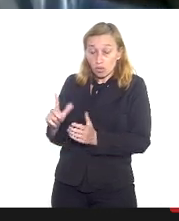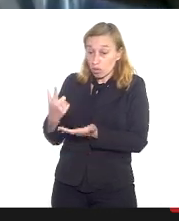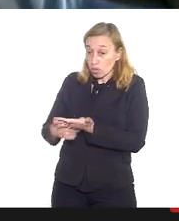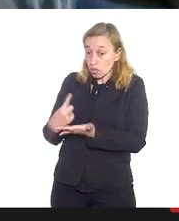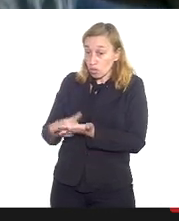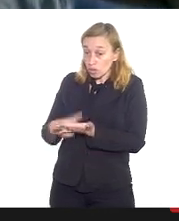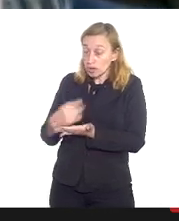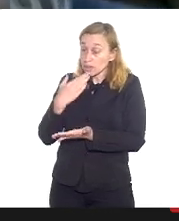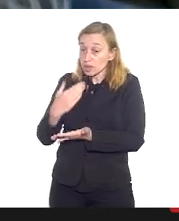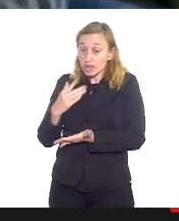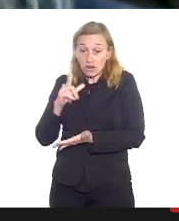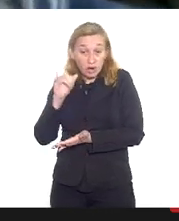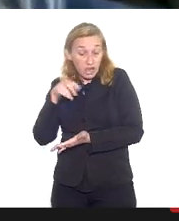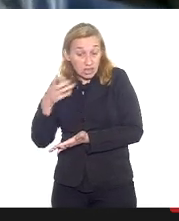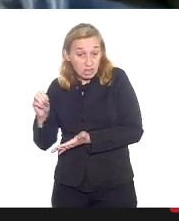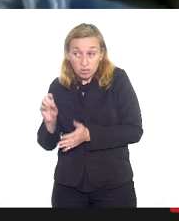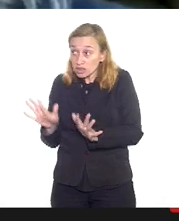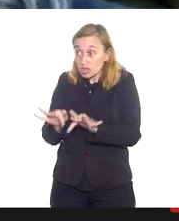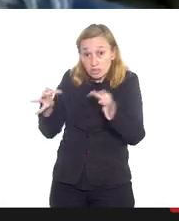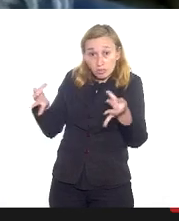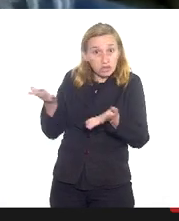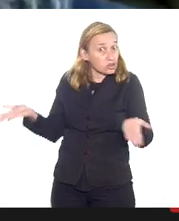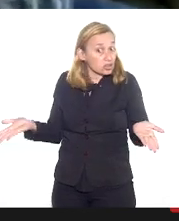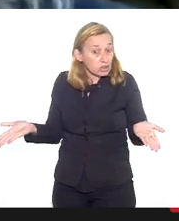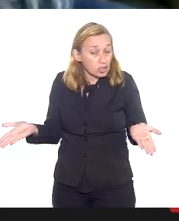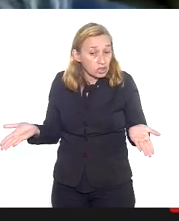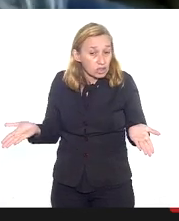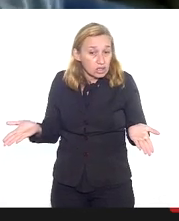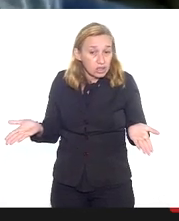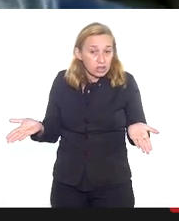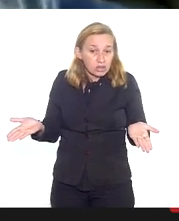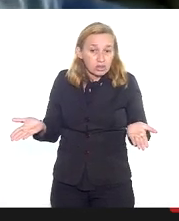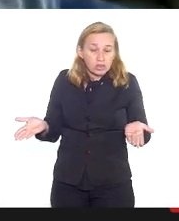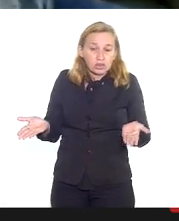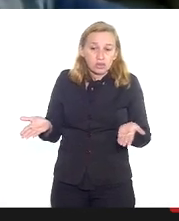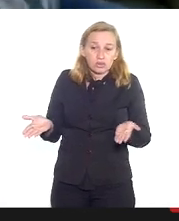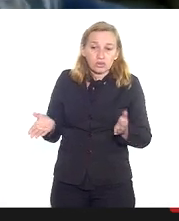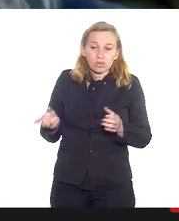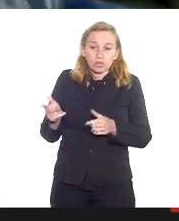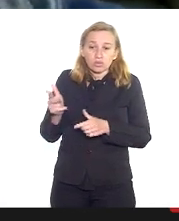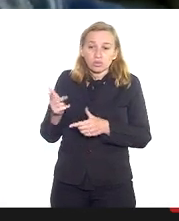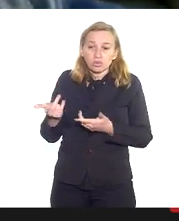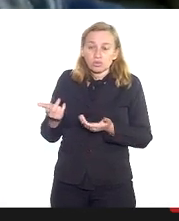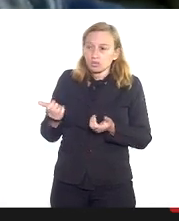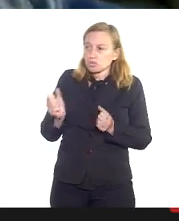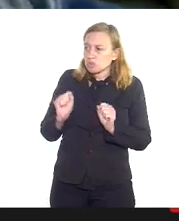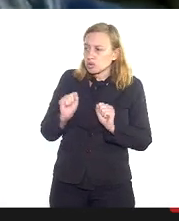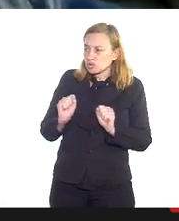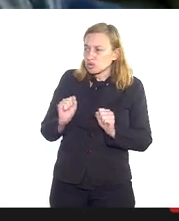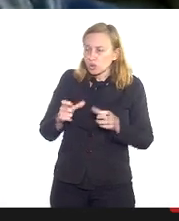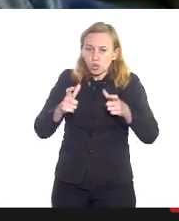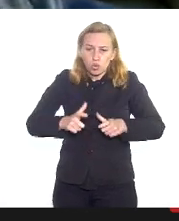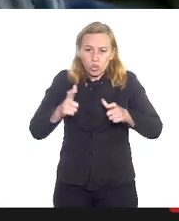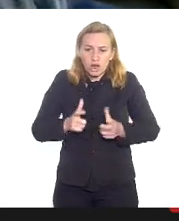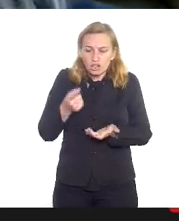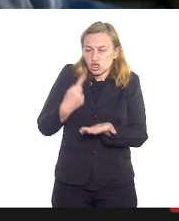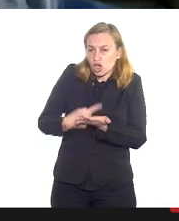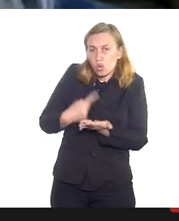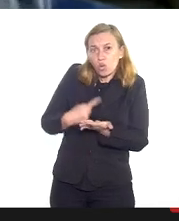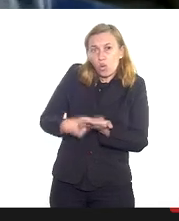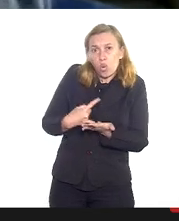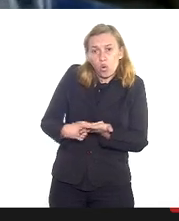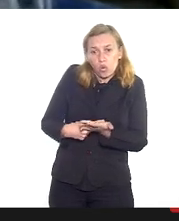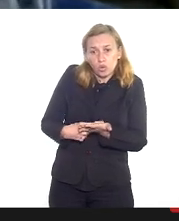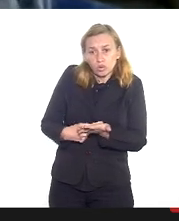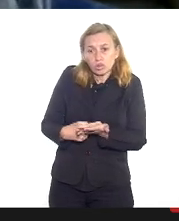pedirem homologação, é muito simples. Então, pode haver uma câmara de acordos, uma câmara de compensação